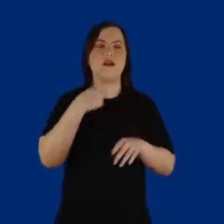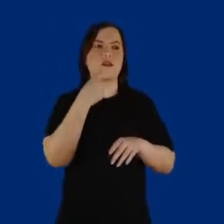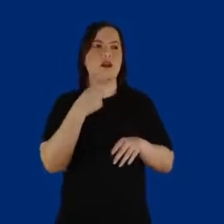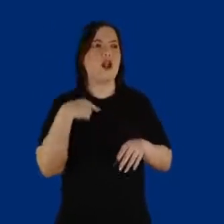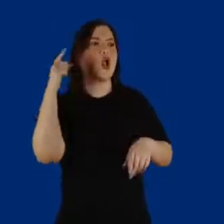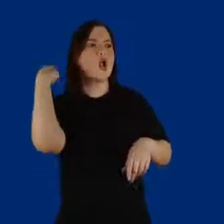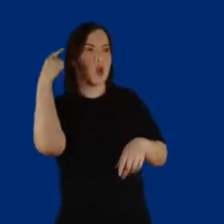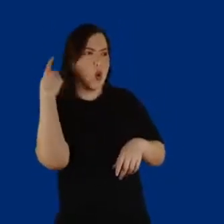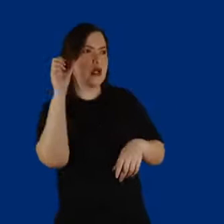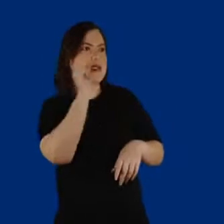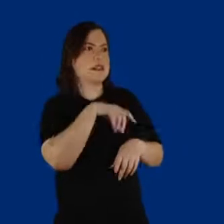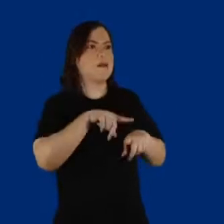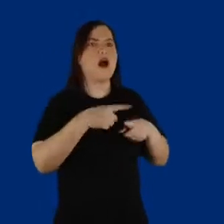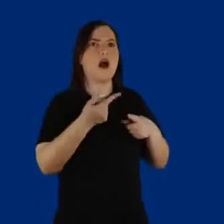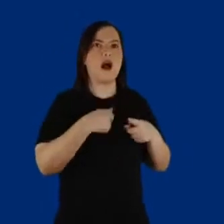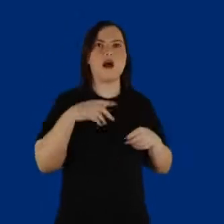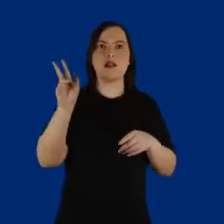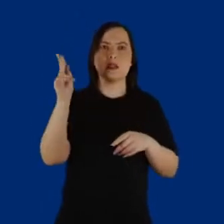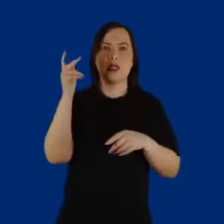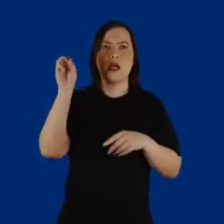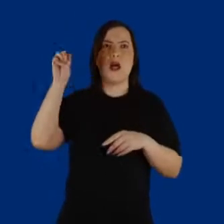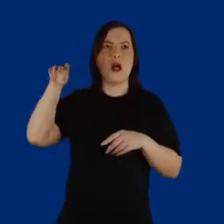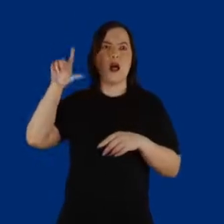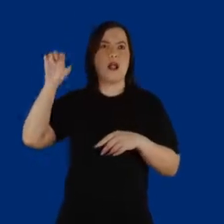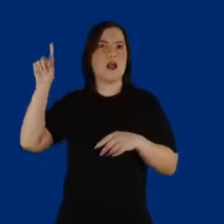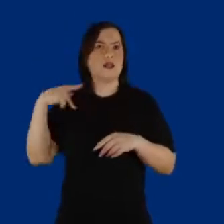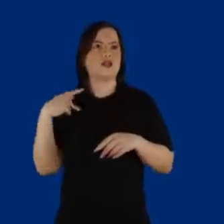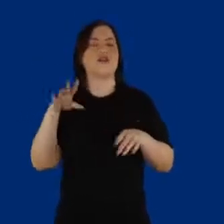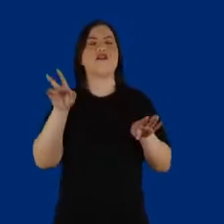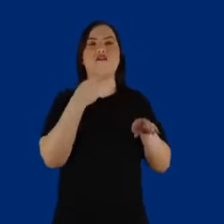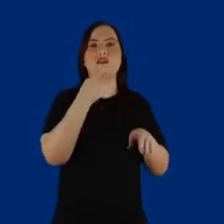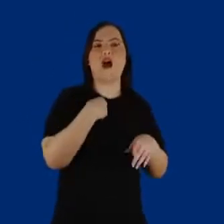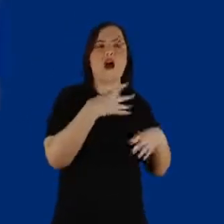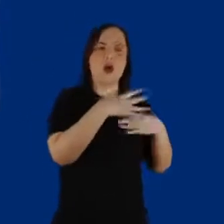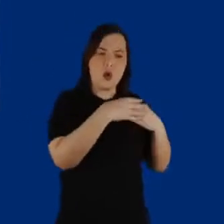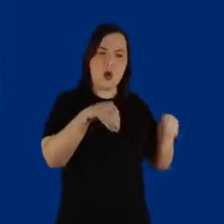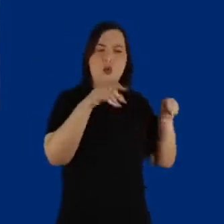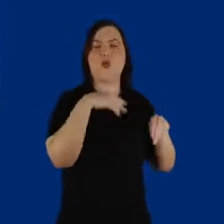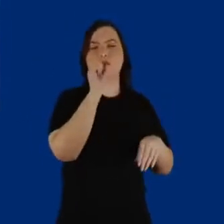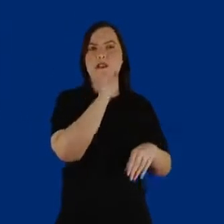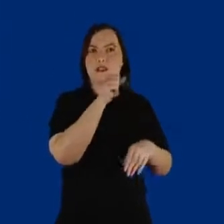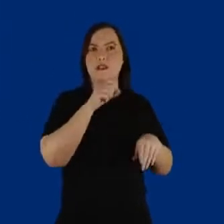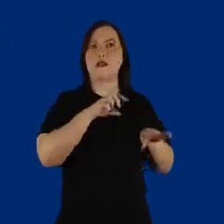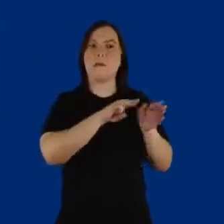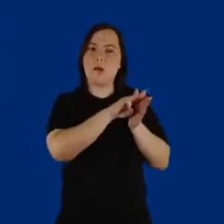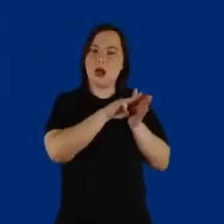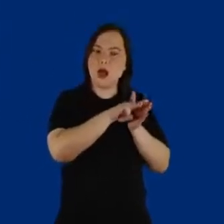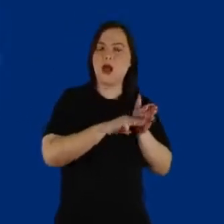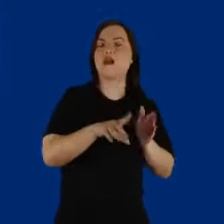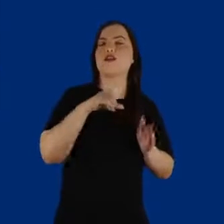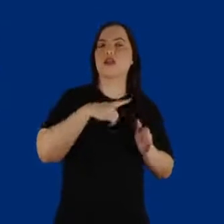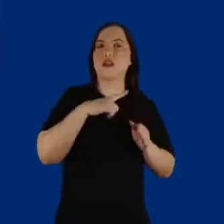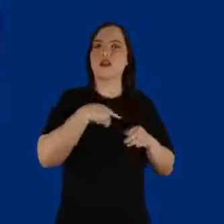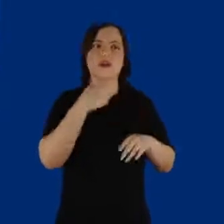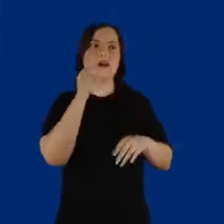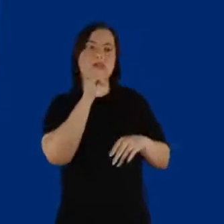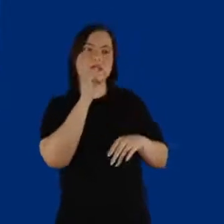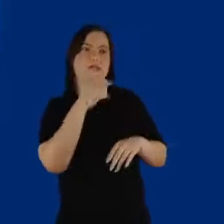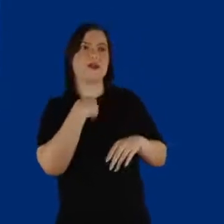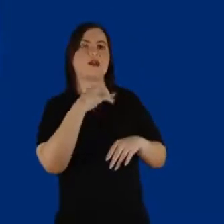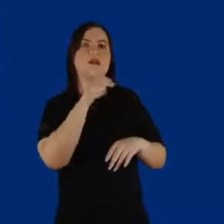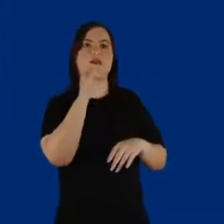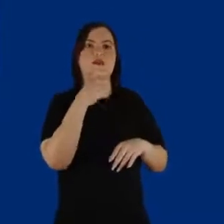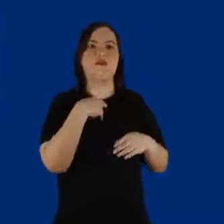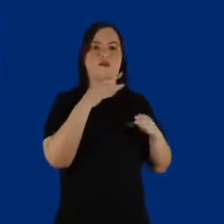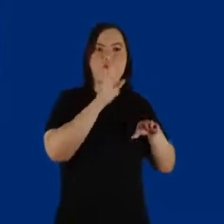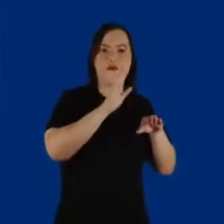tem seu método no Hamlet, né? Mas a arte cura sim, mas tem seu método. Não adianta também fazer projetos, ficar